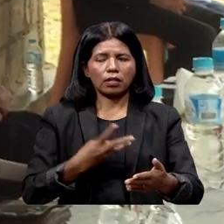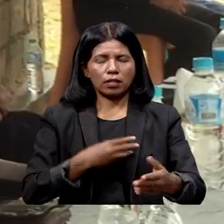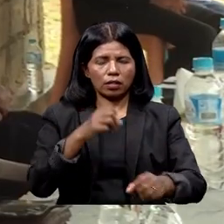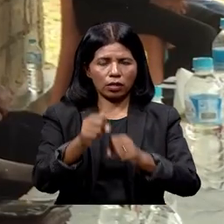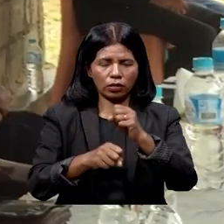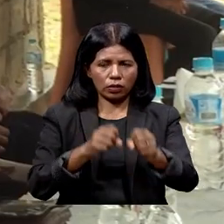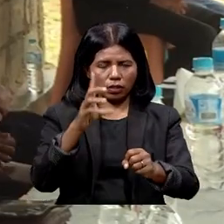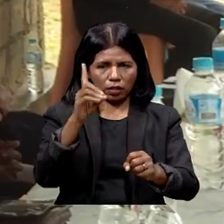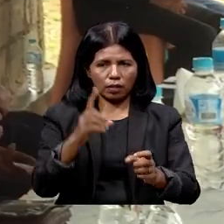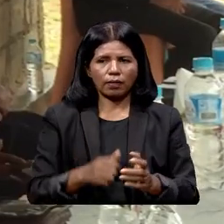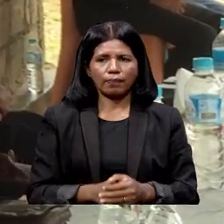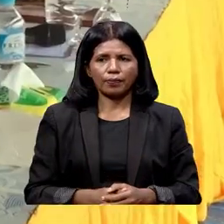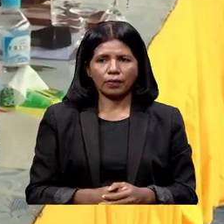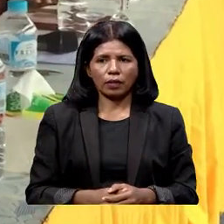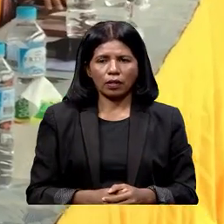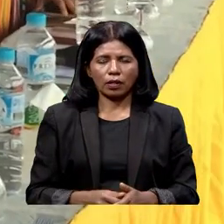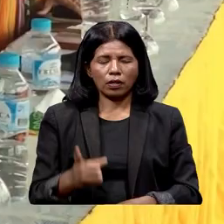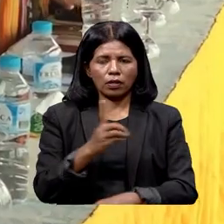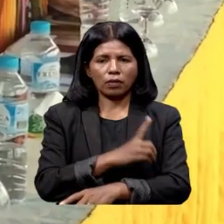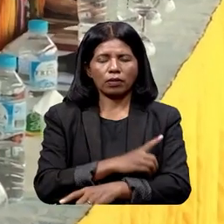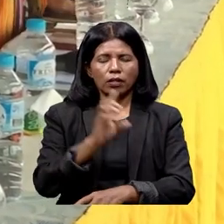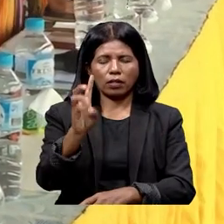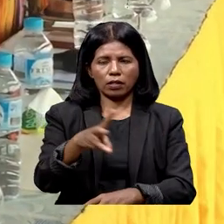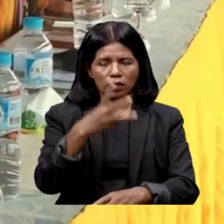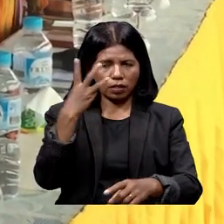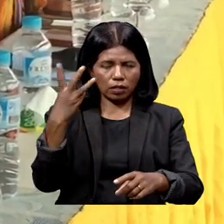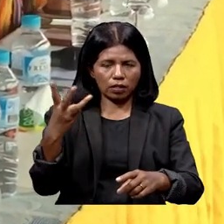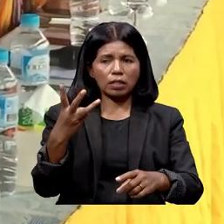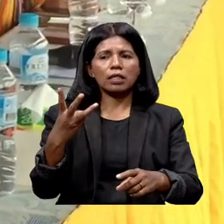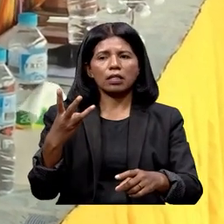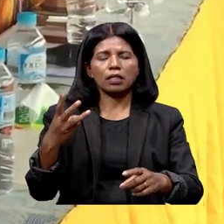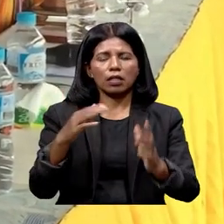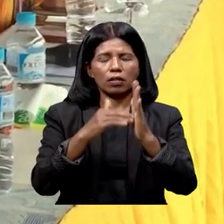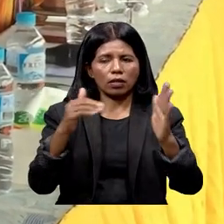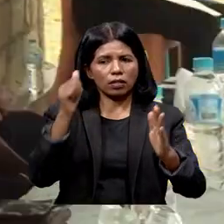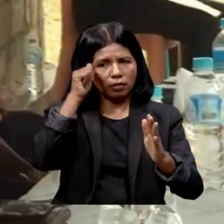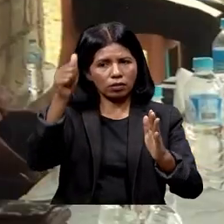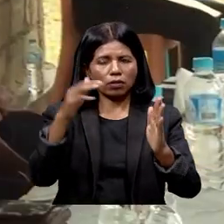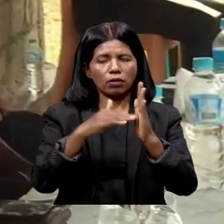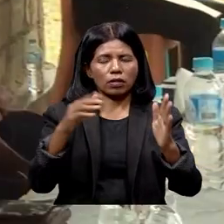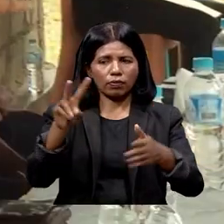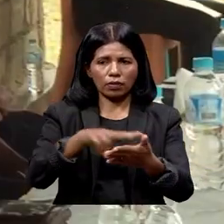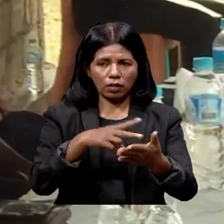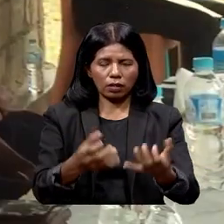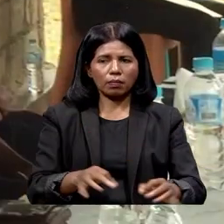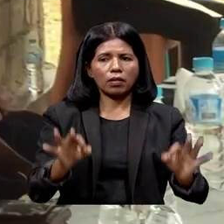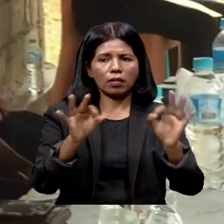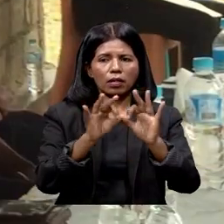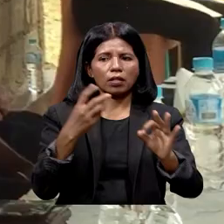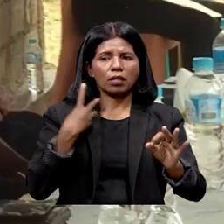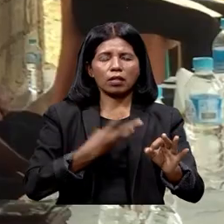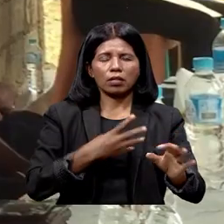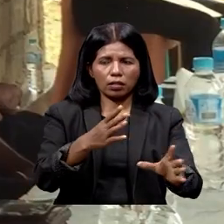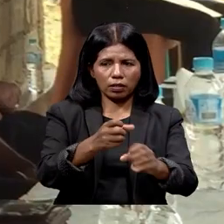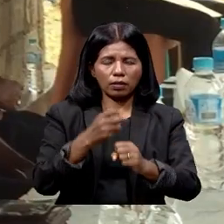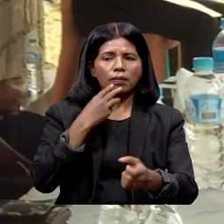sociedade. Então, loron 16, ativismo contra a violência, né? Importante li uma coisa, ita simo mensagem